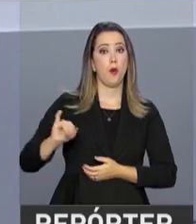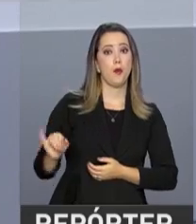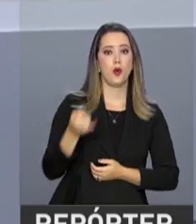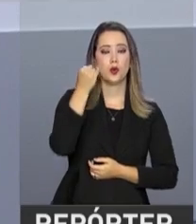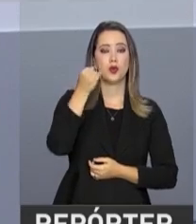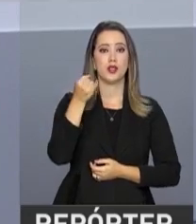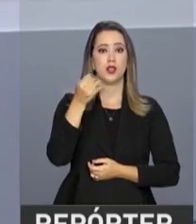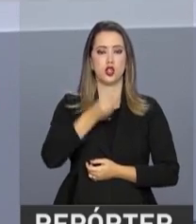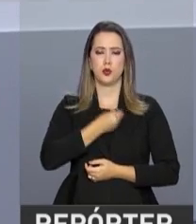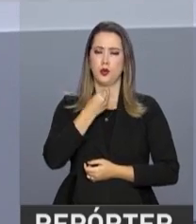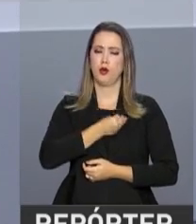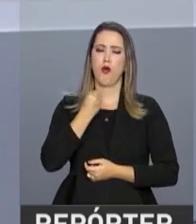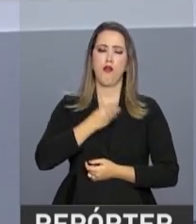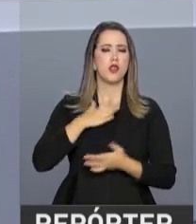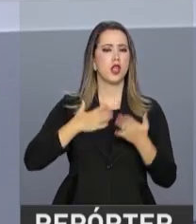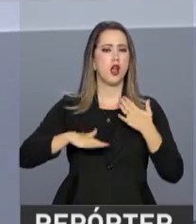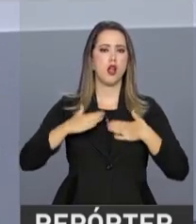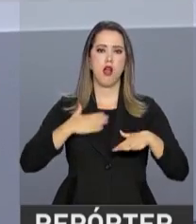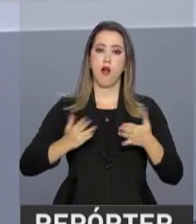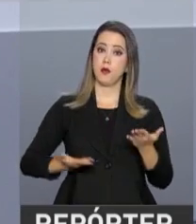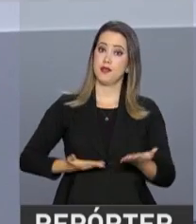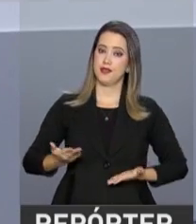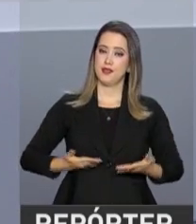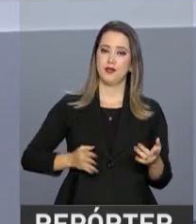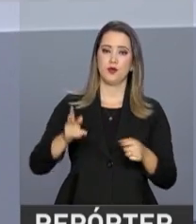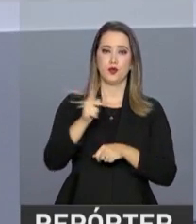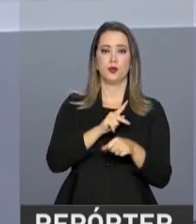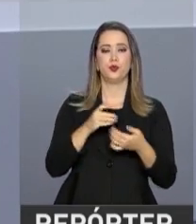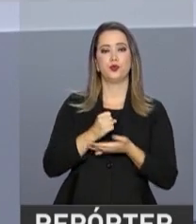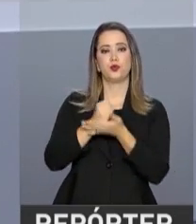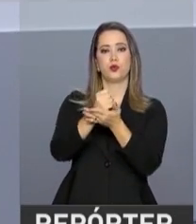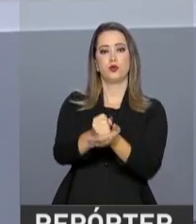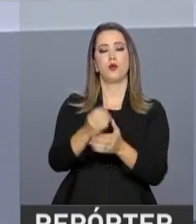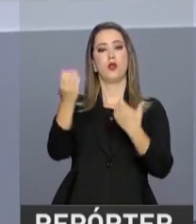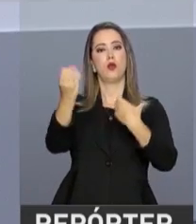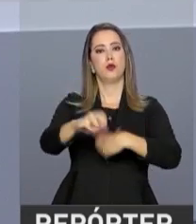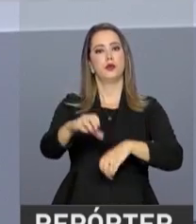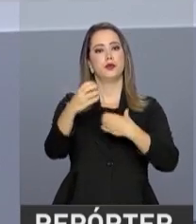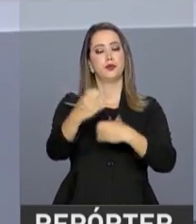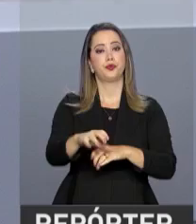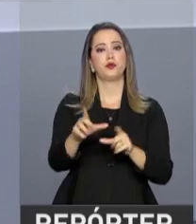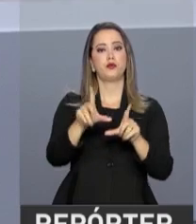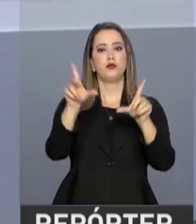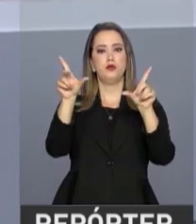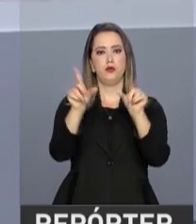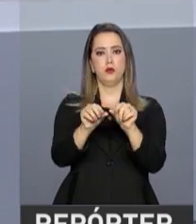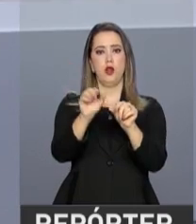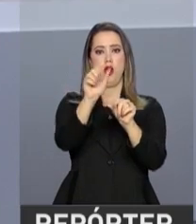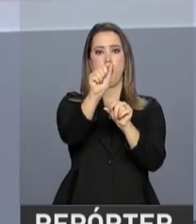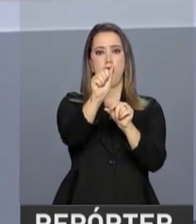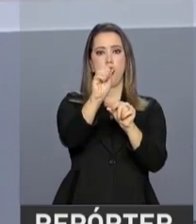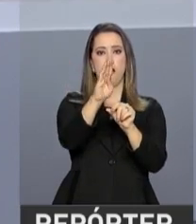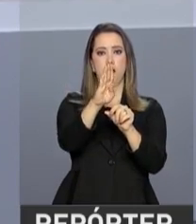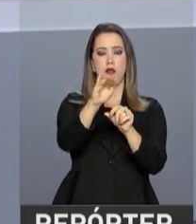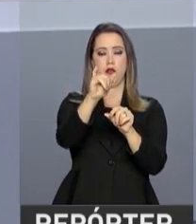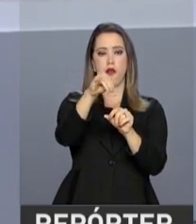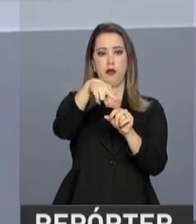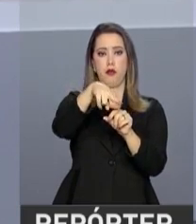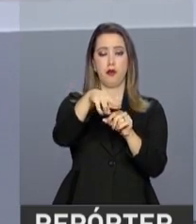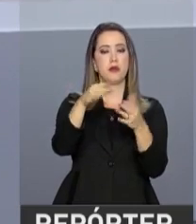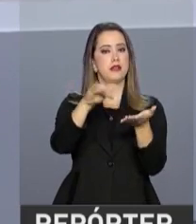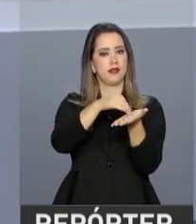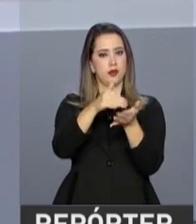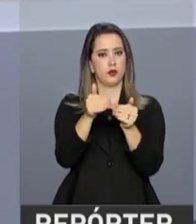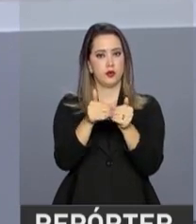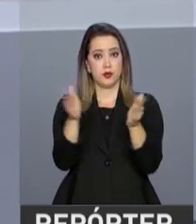para ter uma carreira estável e servir o país é o que oferece o concurso da agência brasileira de inteligência abin que está com as